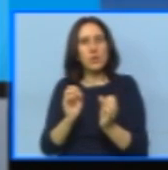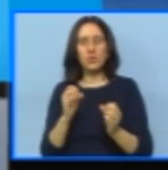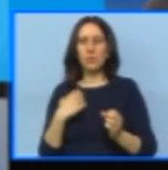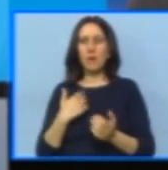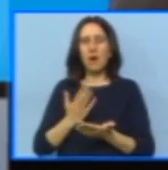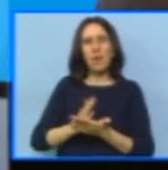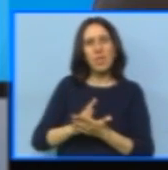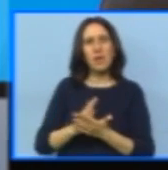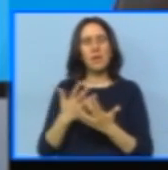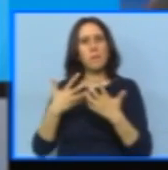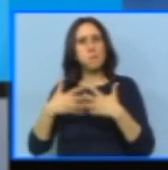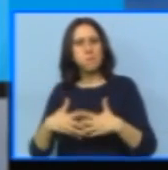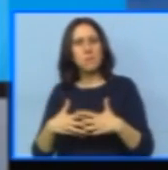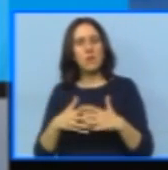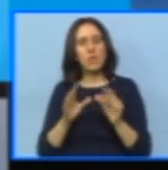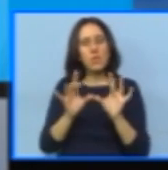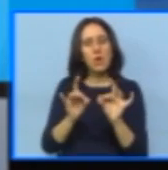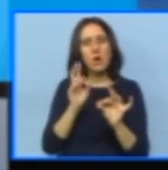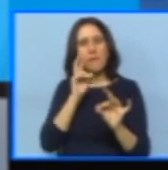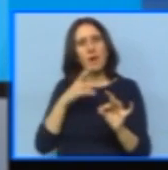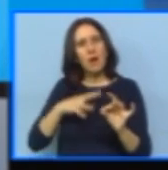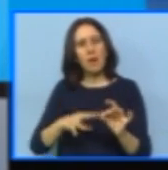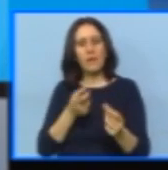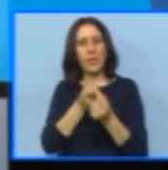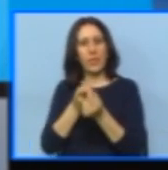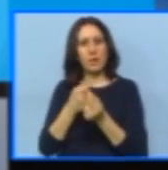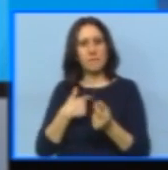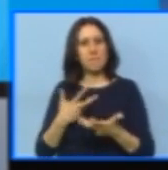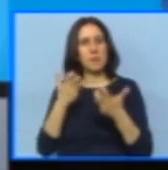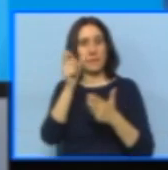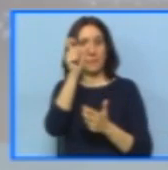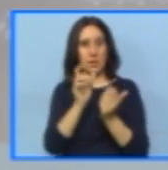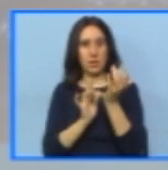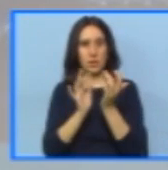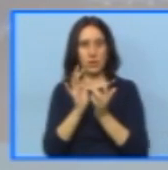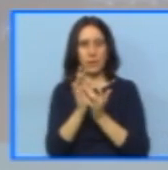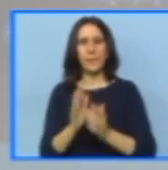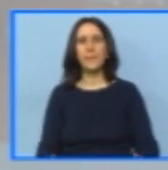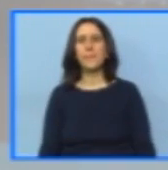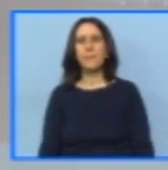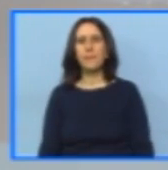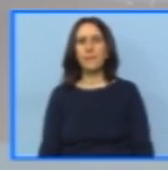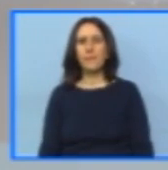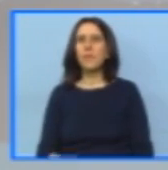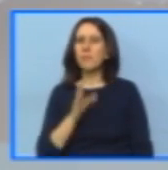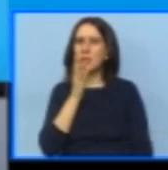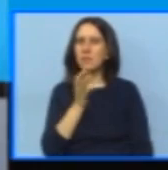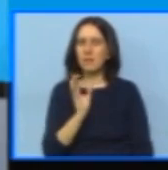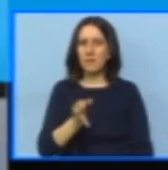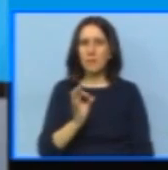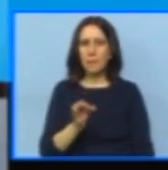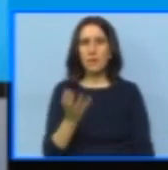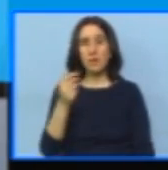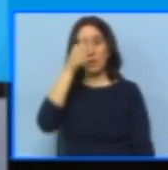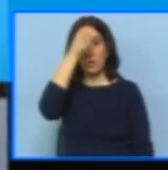desejam tocar, isto é, desejam ter uma relação de proximidade com o próprio Cristo. Vale a pena também dizer que este segundo domingo e